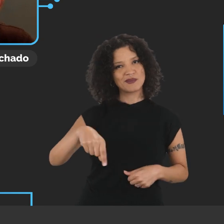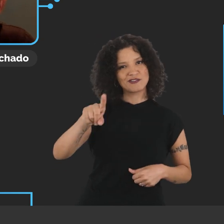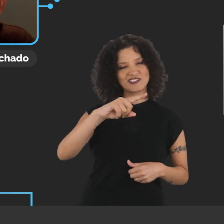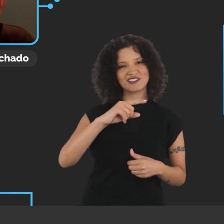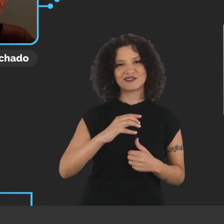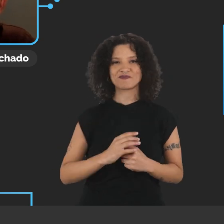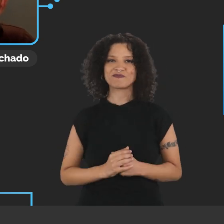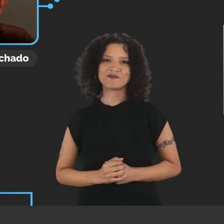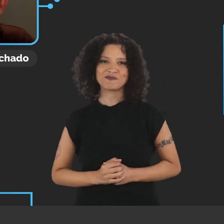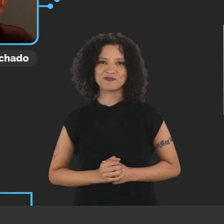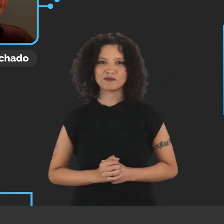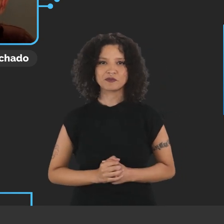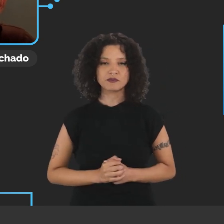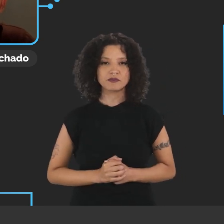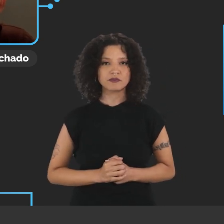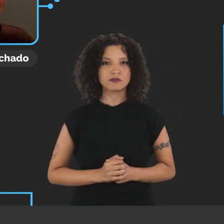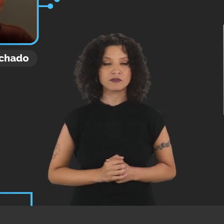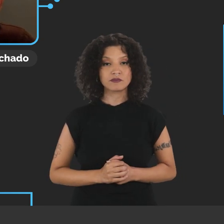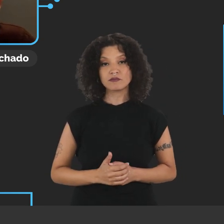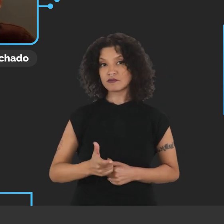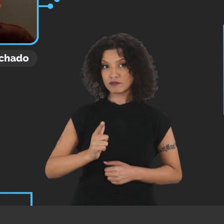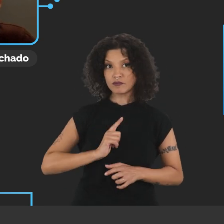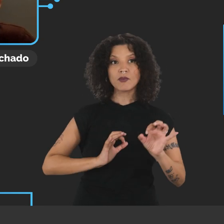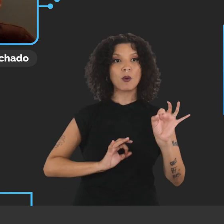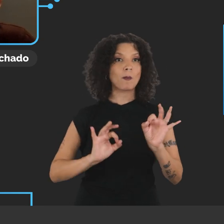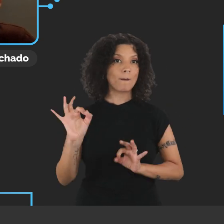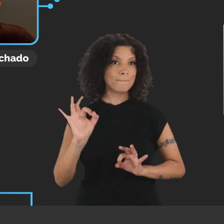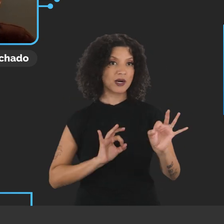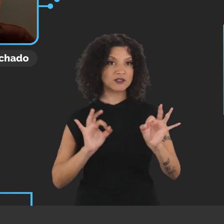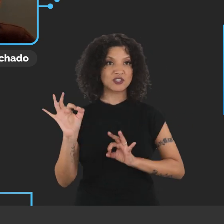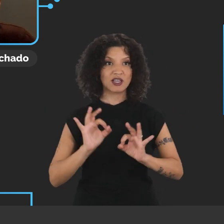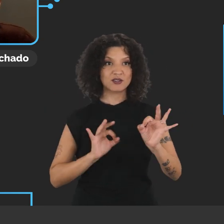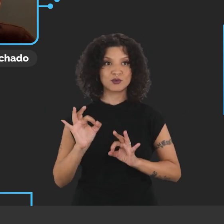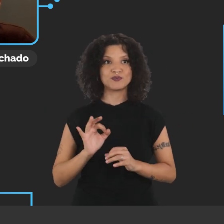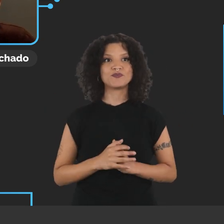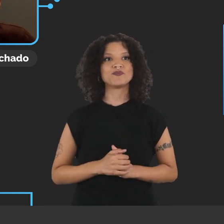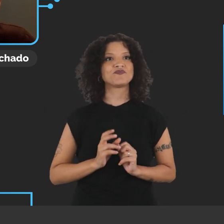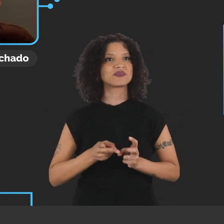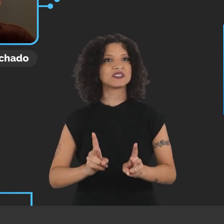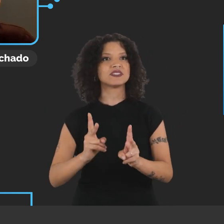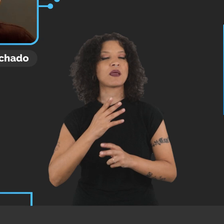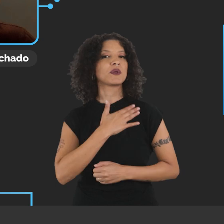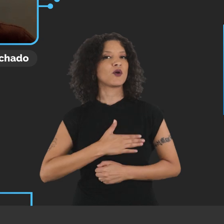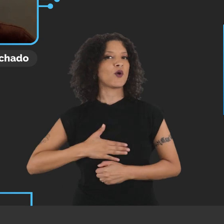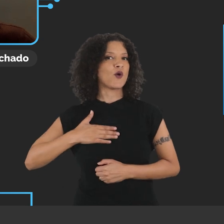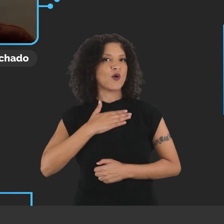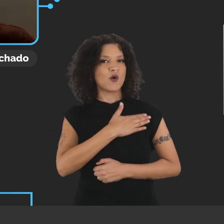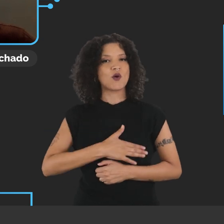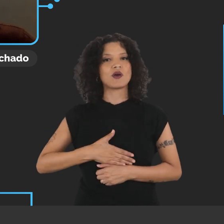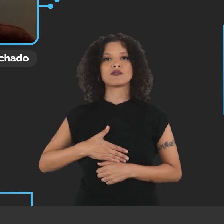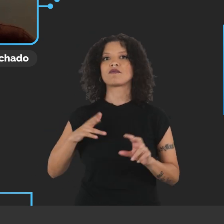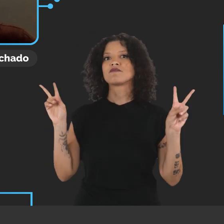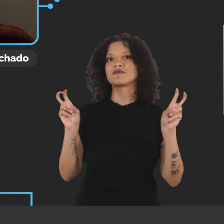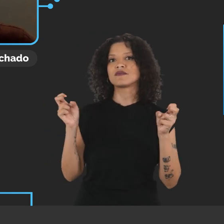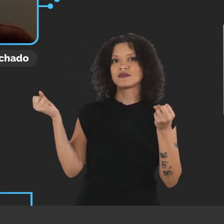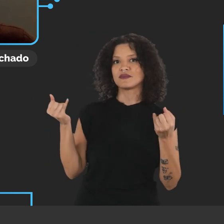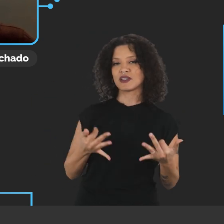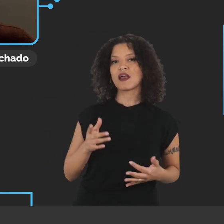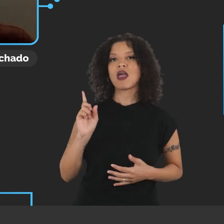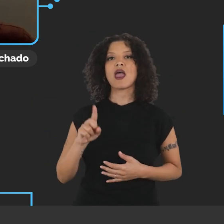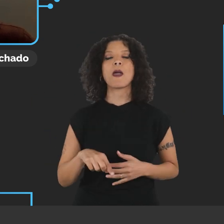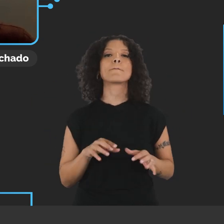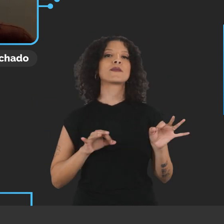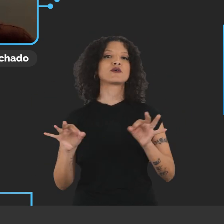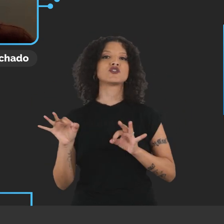aqui para mostrar para vocês. Um projeto que a gente gosta muito, assim, sempre fala sobre